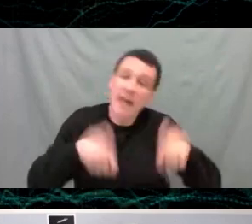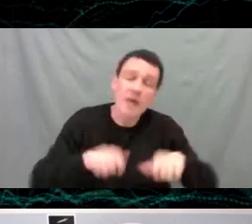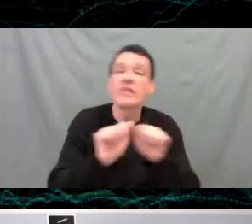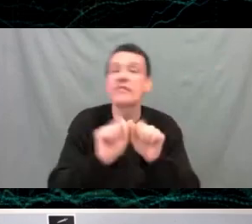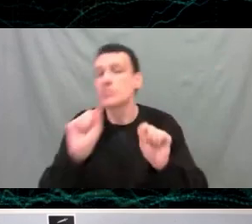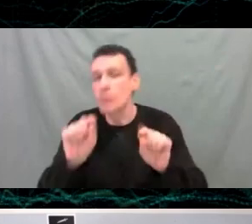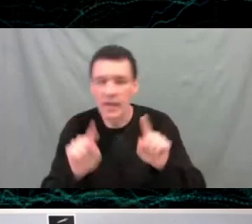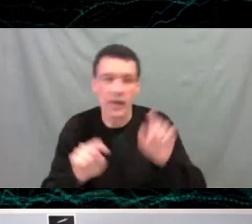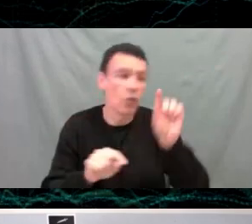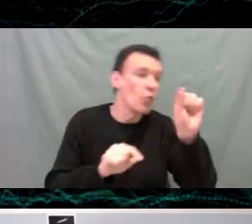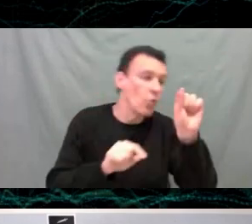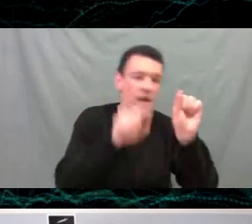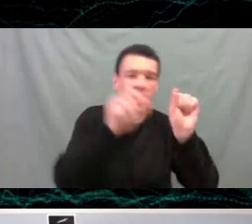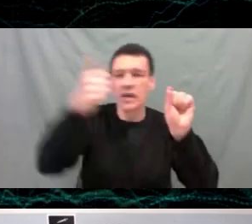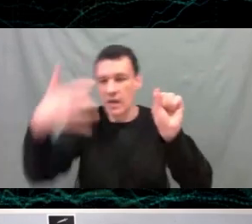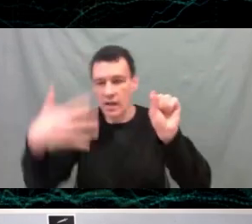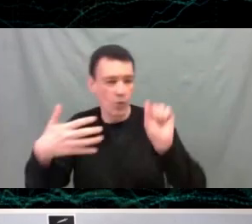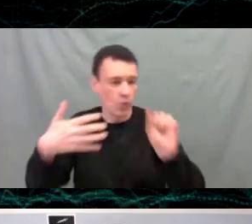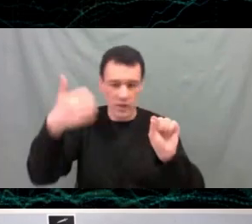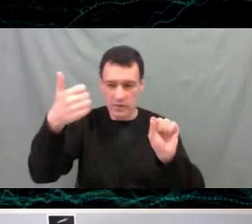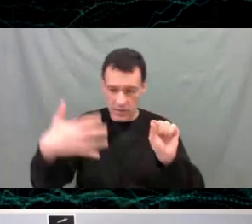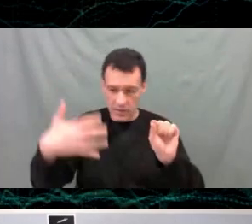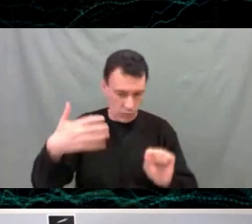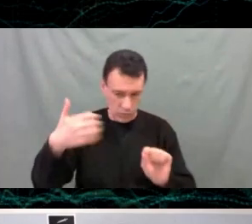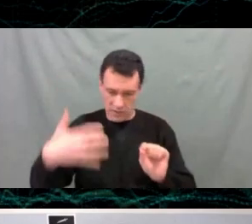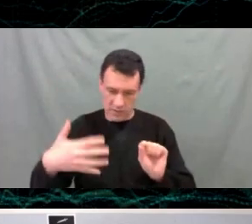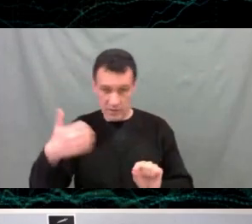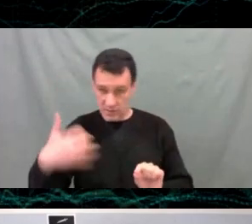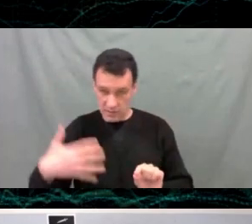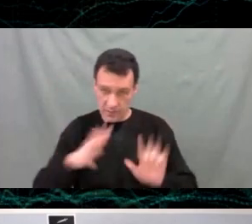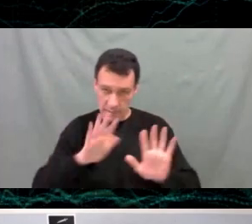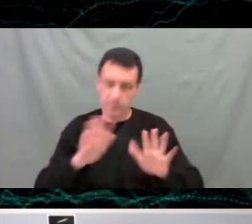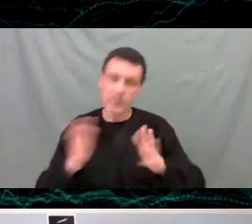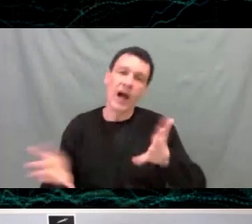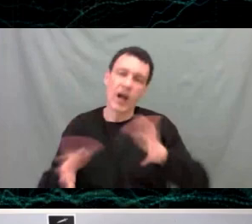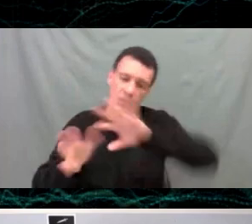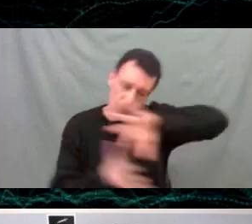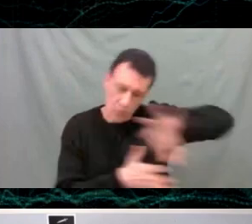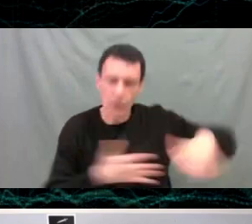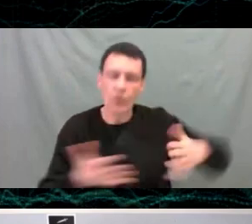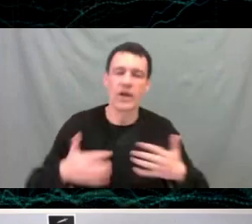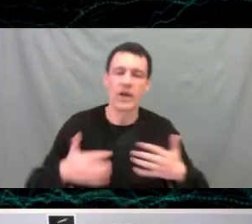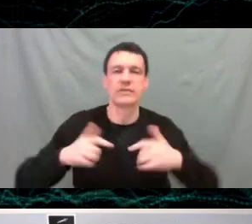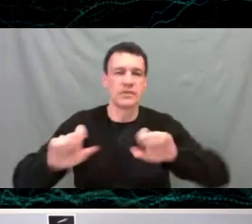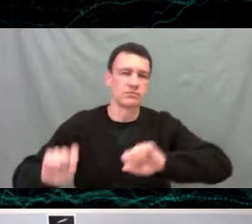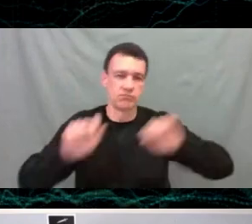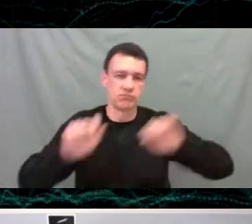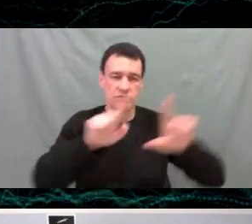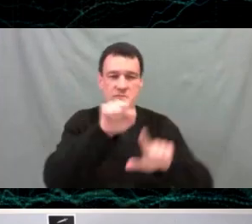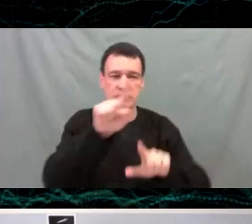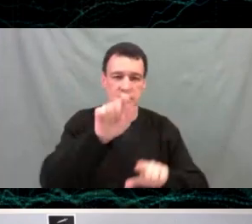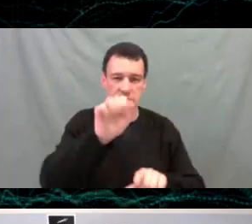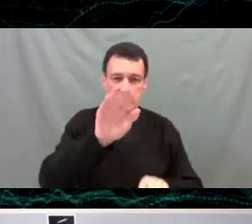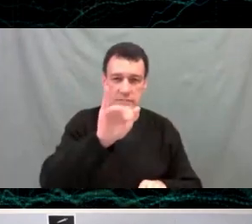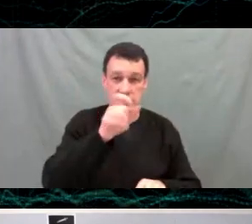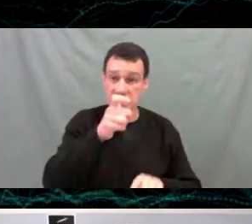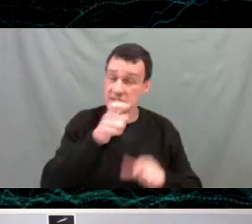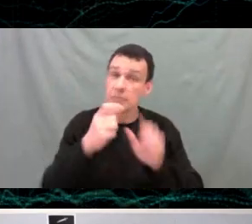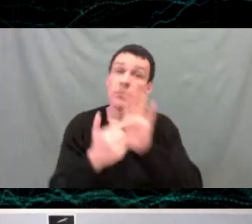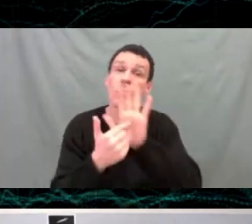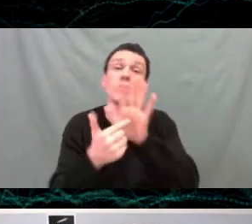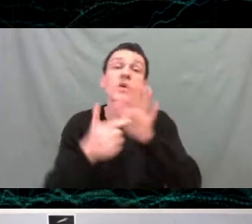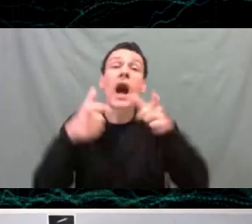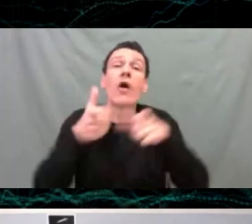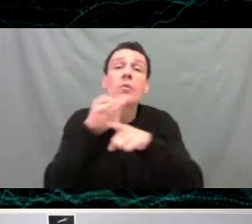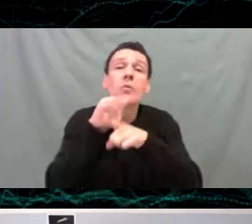descrição. Vou pular daqui, já para a interface do meus hábitos, para mostrar para vocês onde que vocês vão buscar essa informação e como vocês vão visualizar. Então,